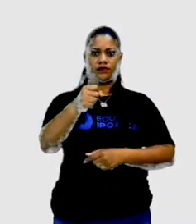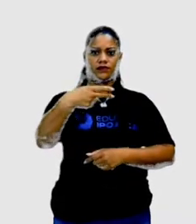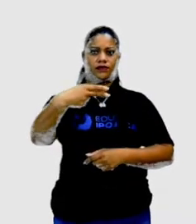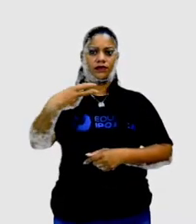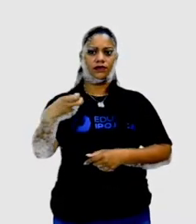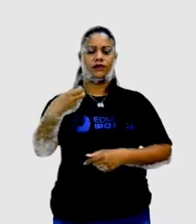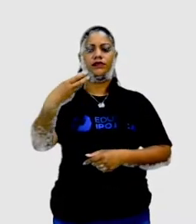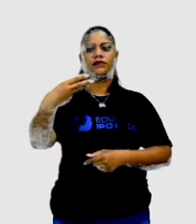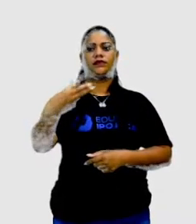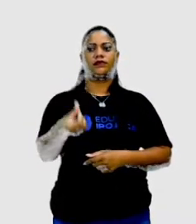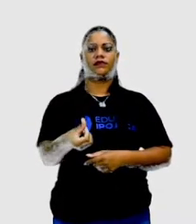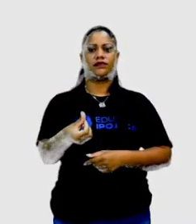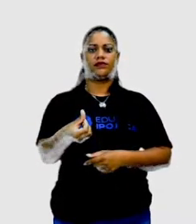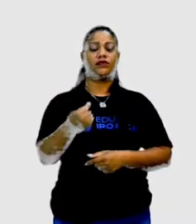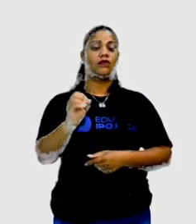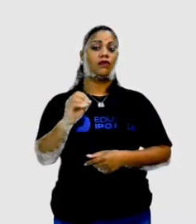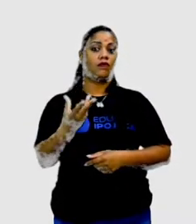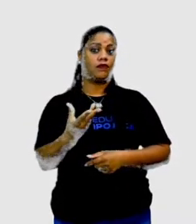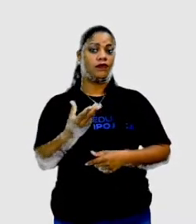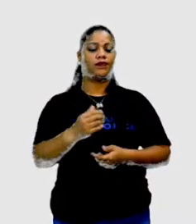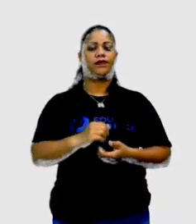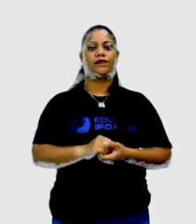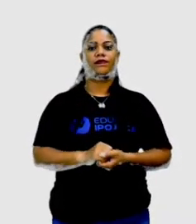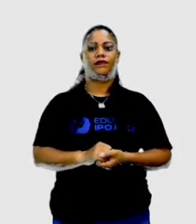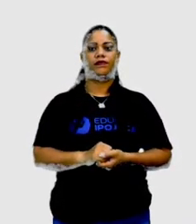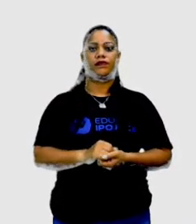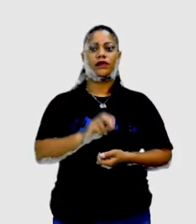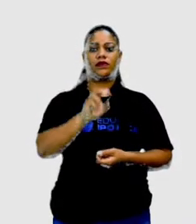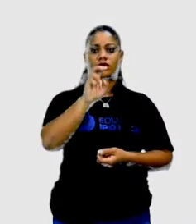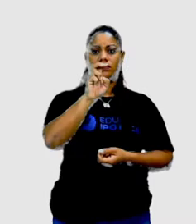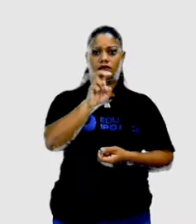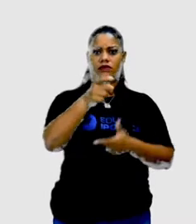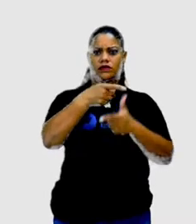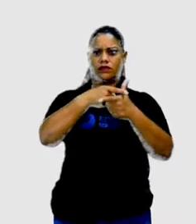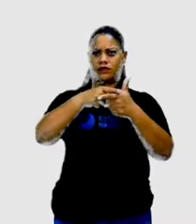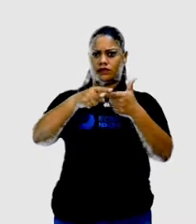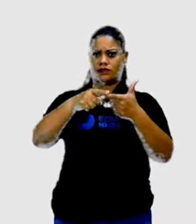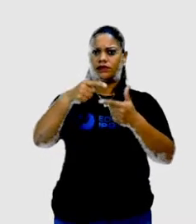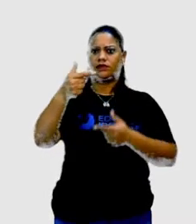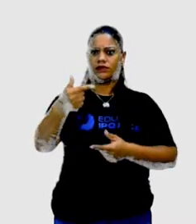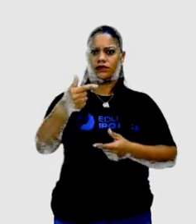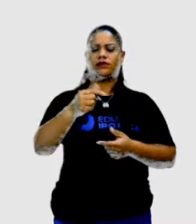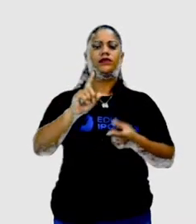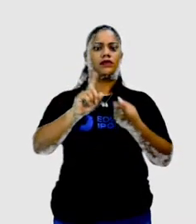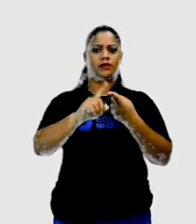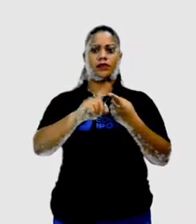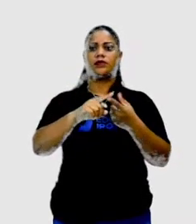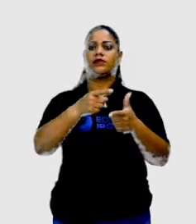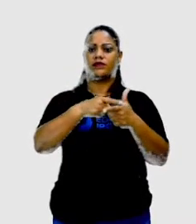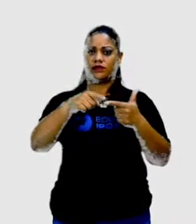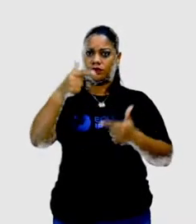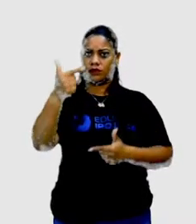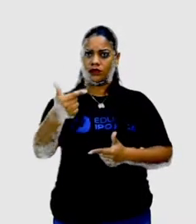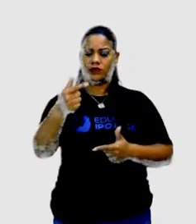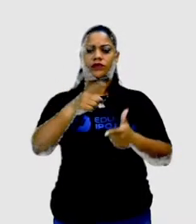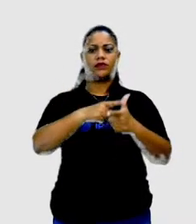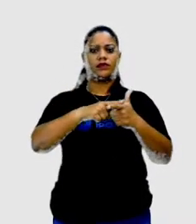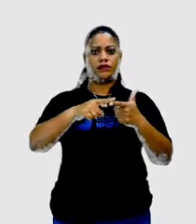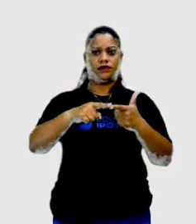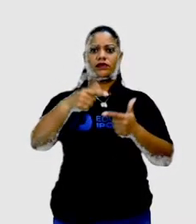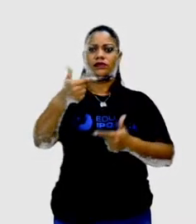dar 36. Ou seja, se pode ser dividido por 2, também pode ser dividido por